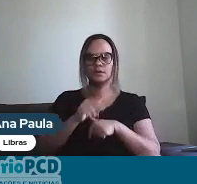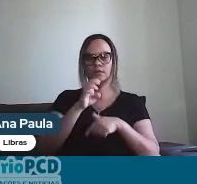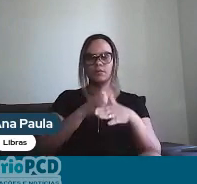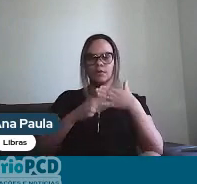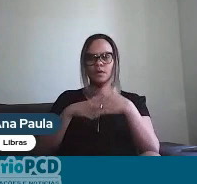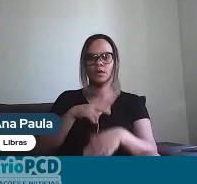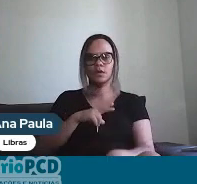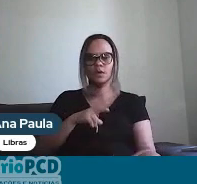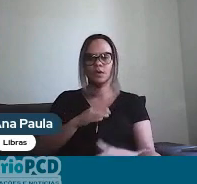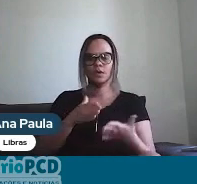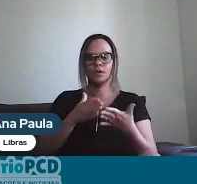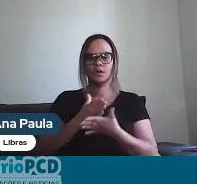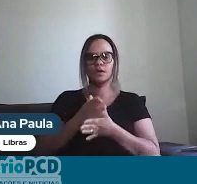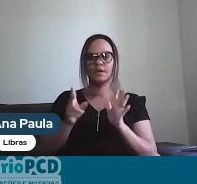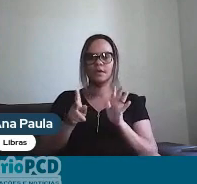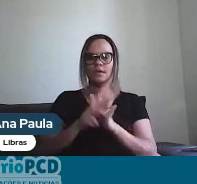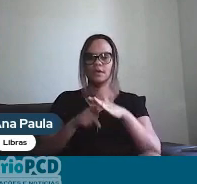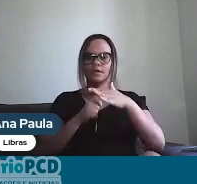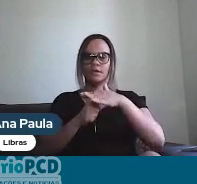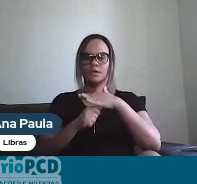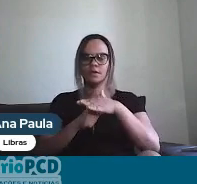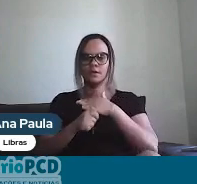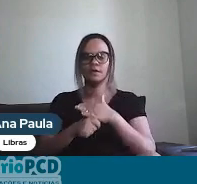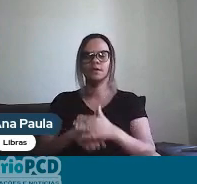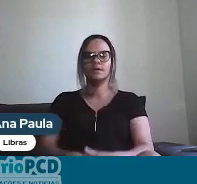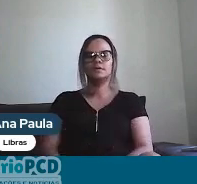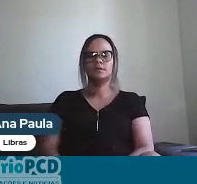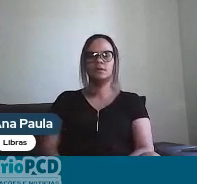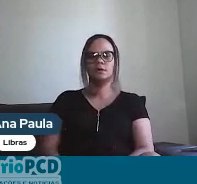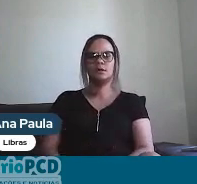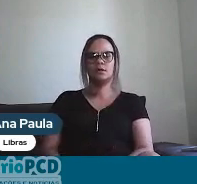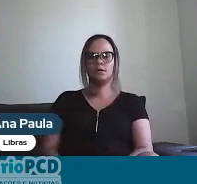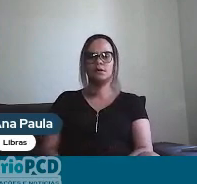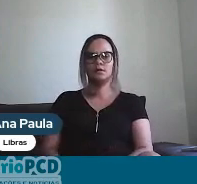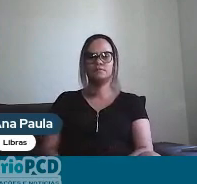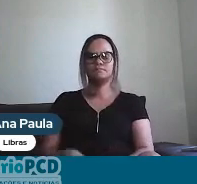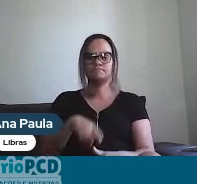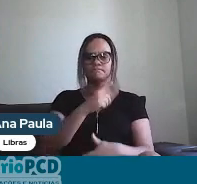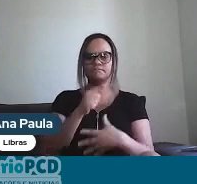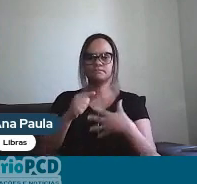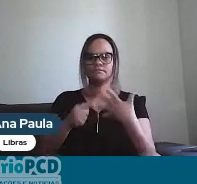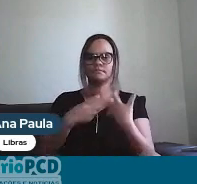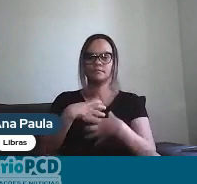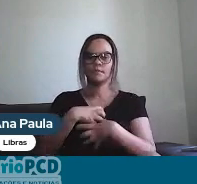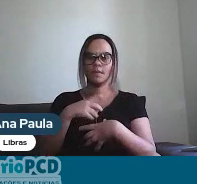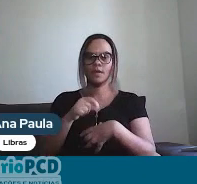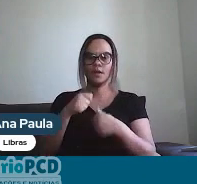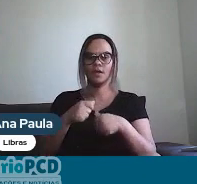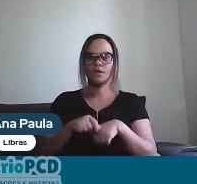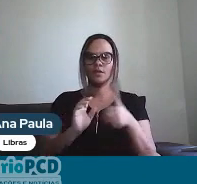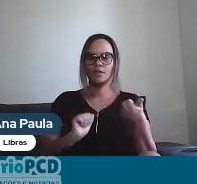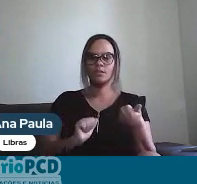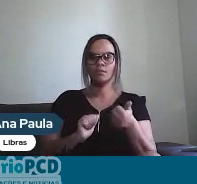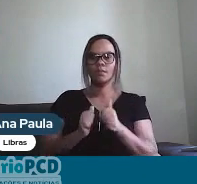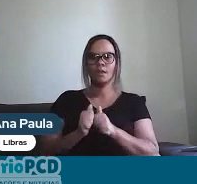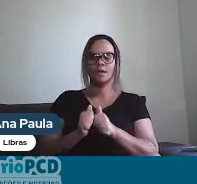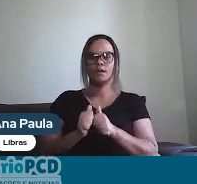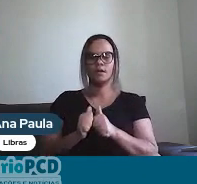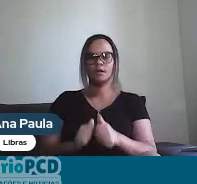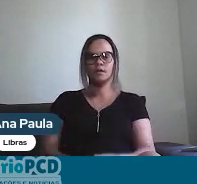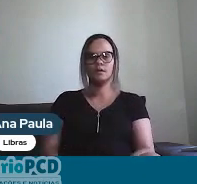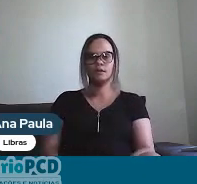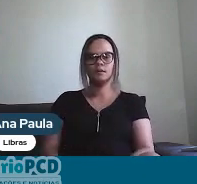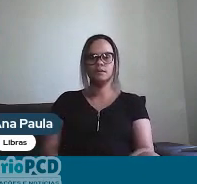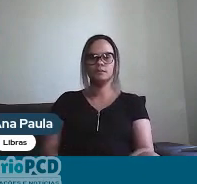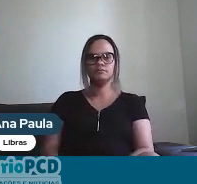né? O acesso ao próprio benefício de prestação continuada. A gente tem uma série de situações que precisam de uma avaliação, porque a política não é